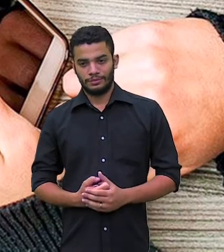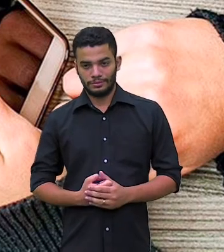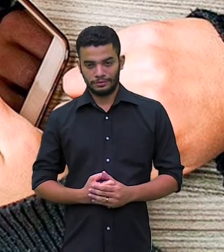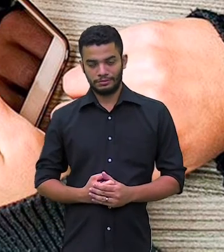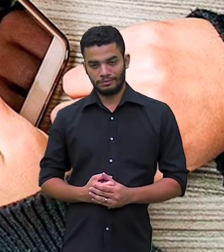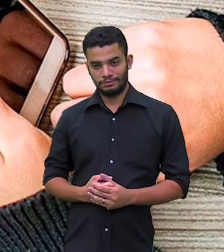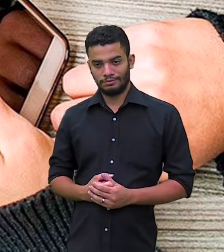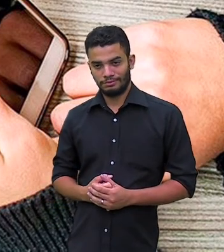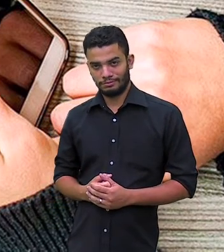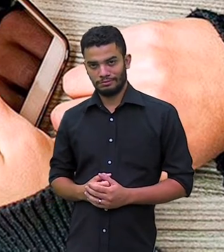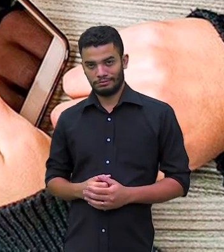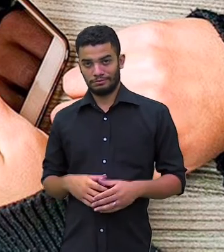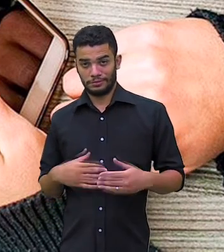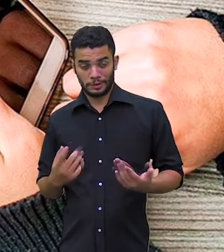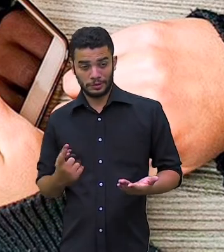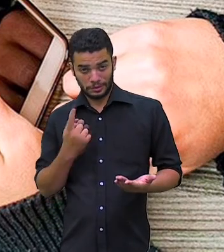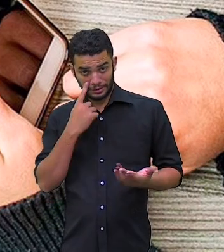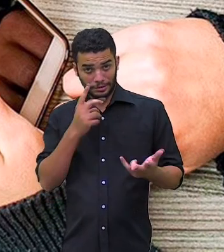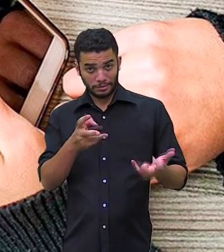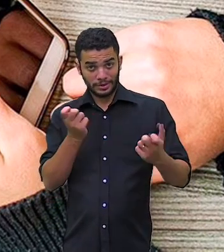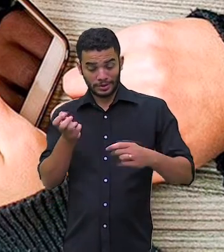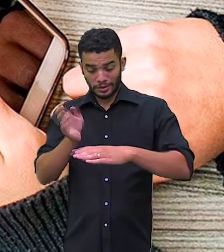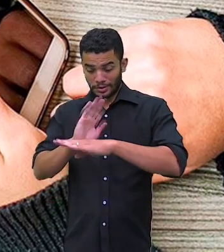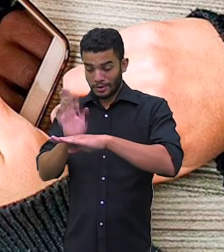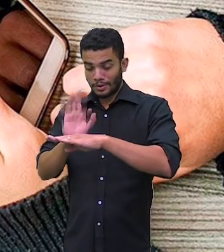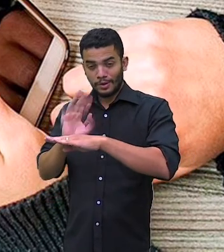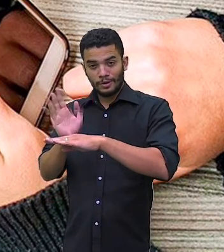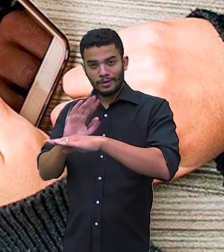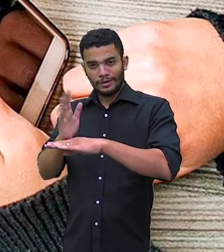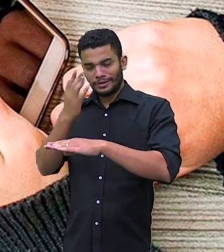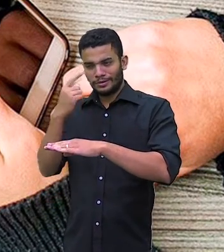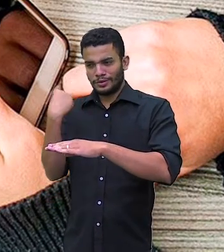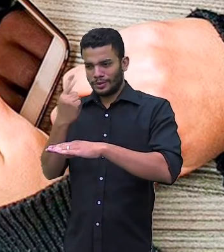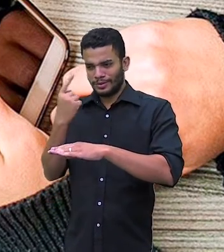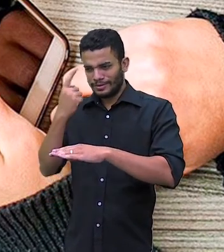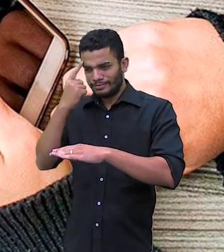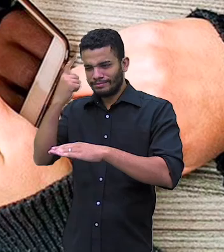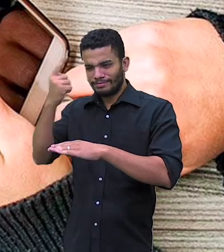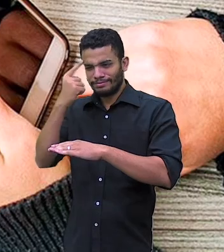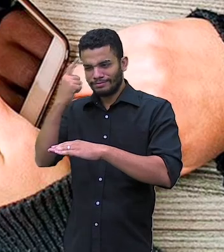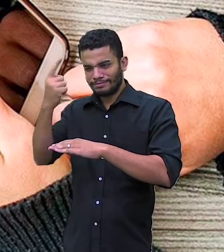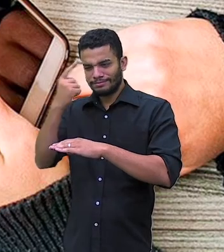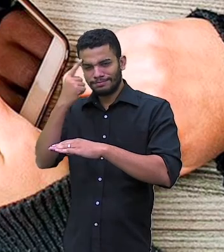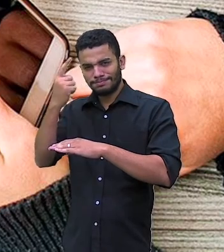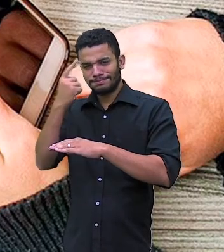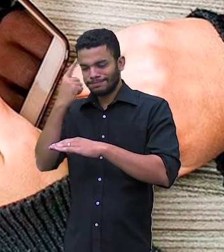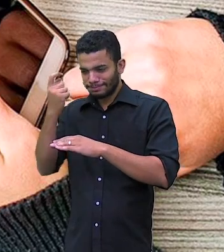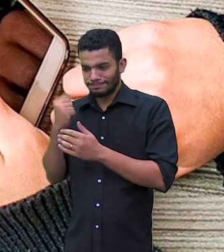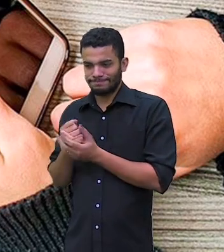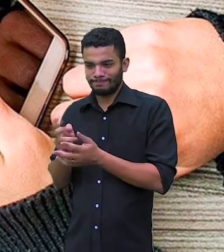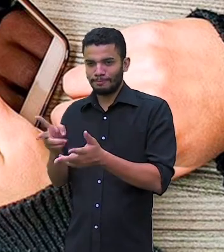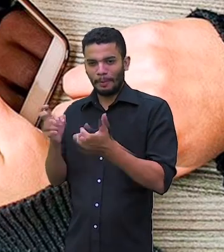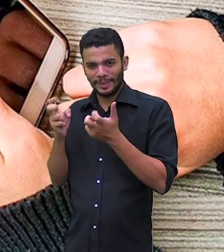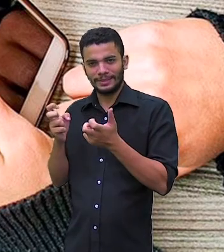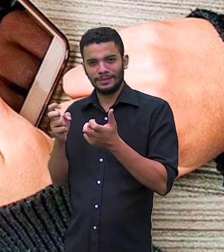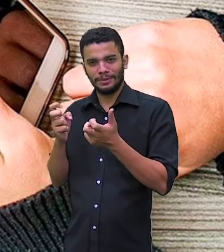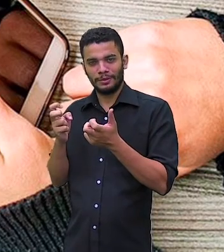Estudantes, esse vídeo faz uma reflexão, não é mesmo? Isso, sobre o